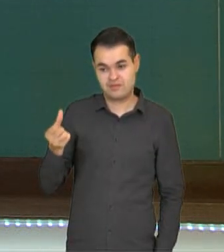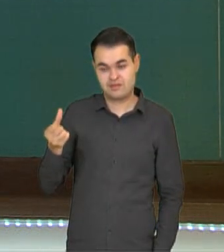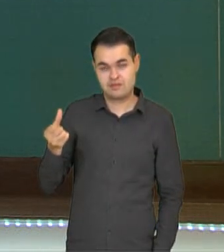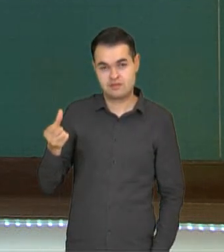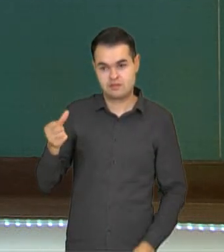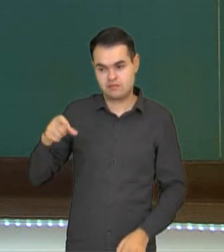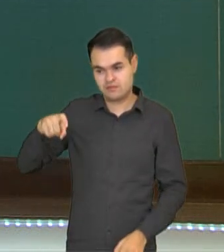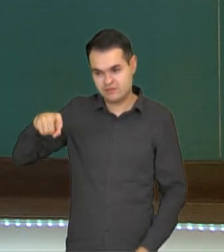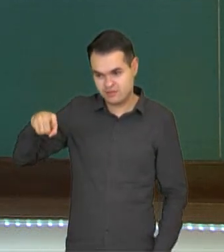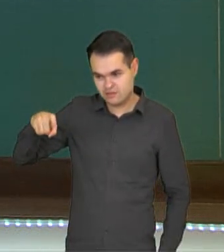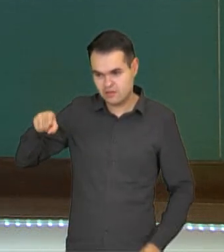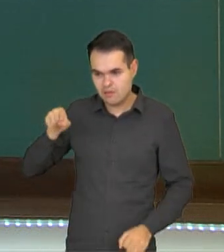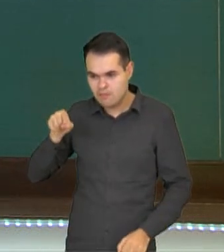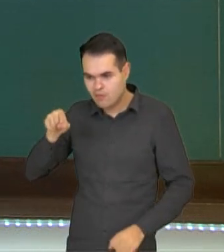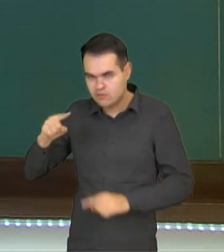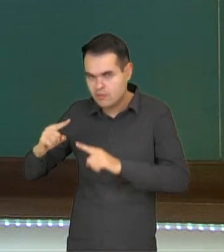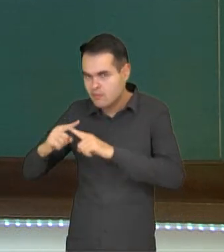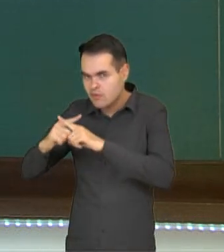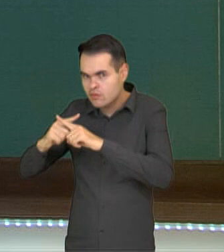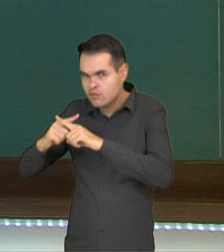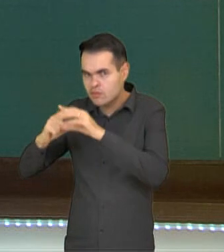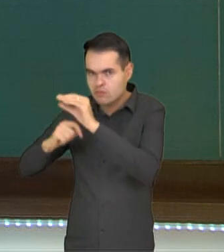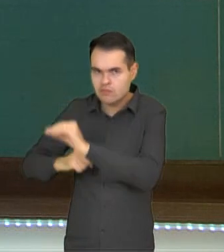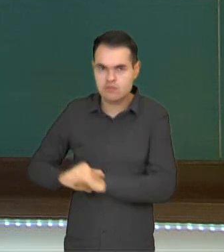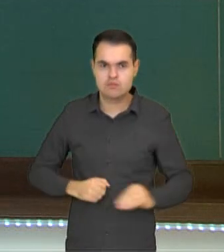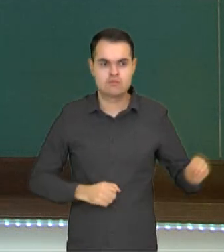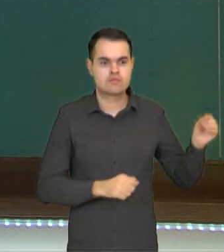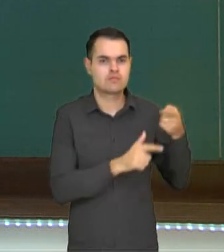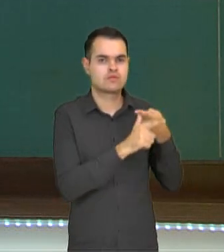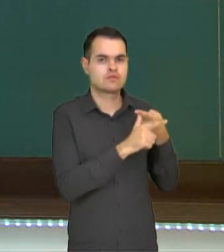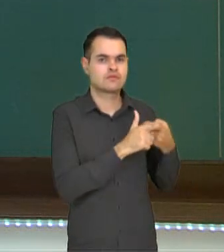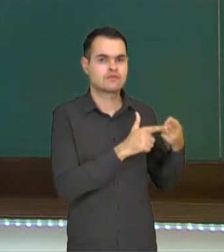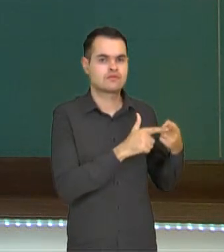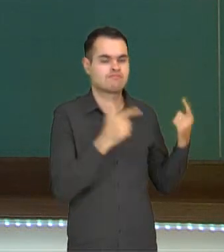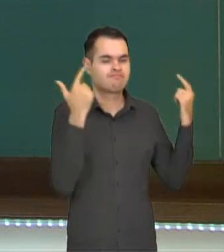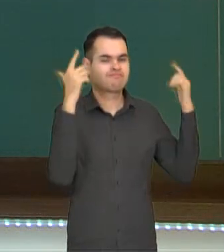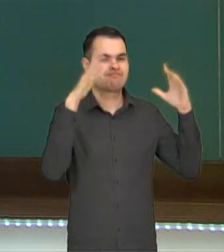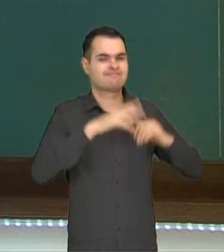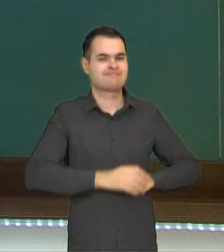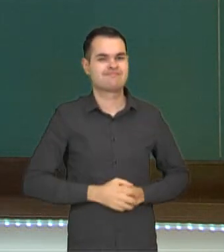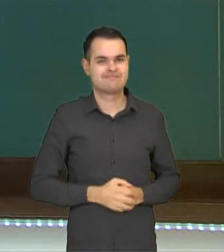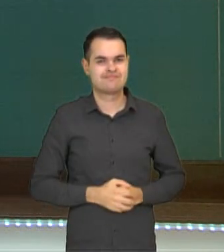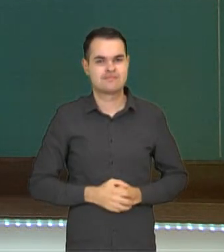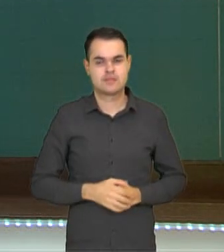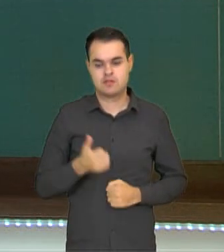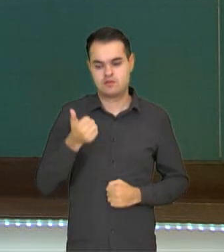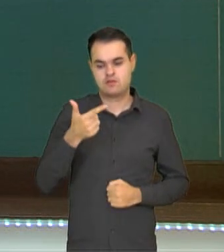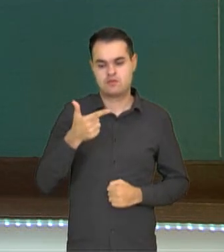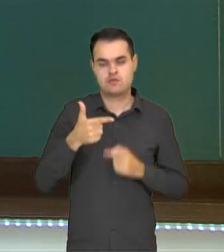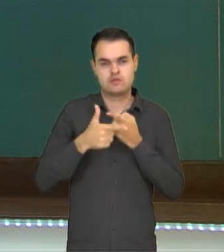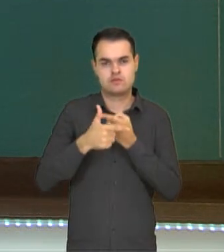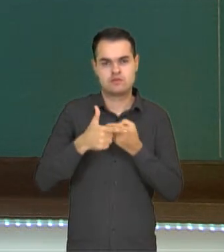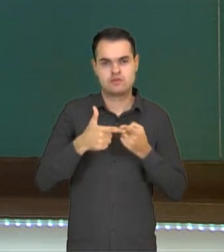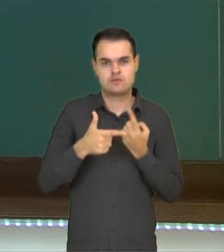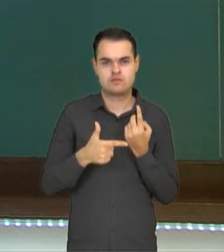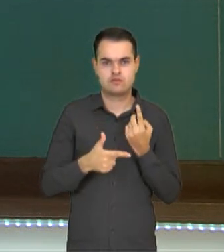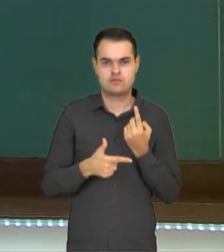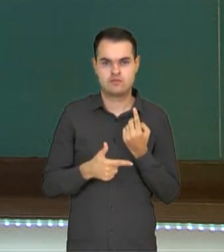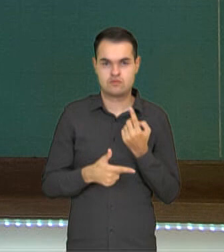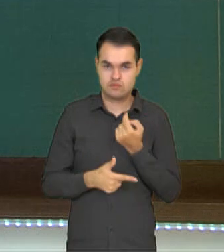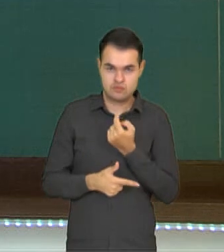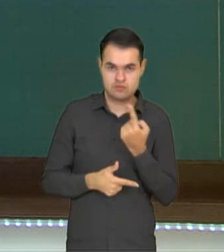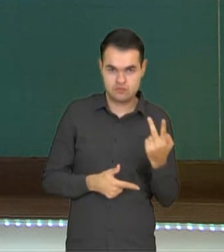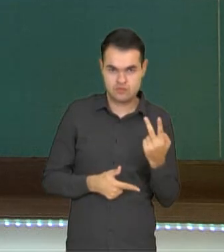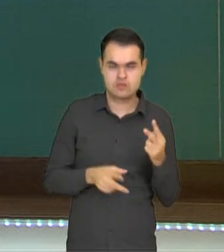multiplicando o x. Ele vai passar dividindo. Muito bem. Então, 12 divididos por 6 é igual a